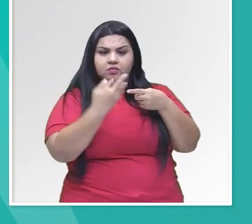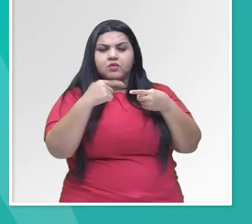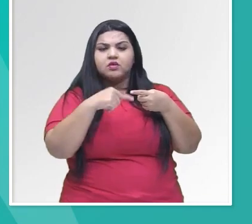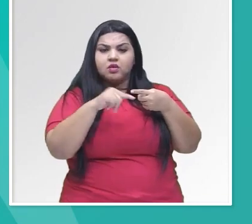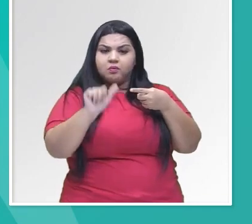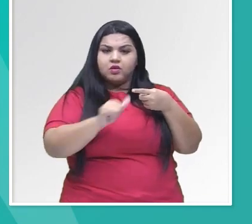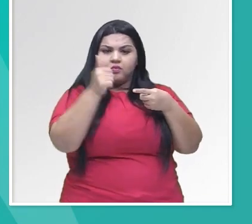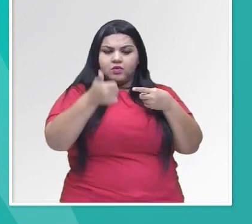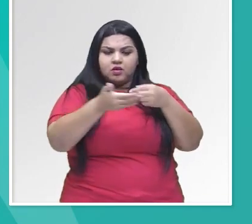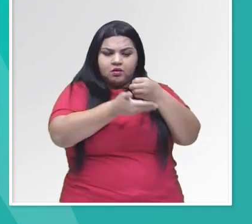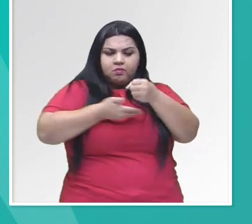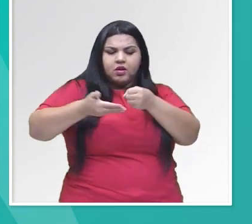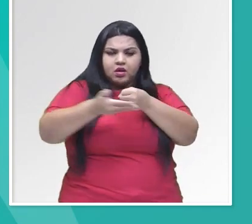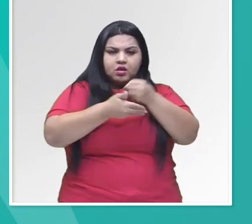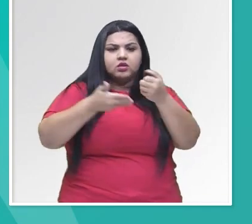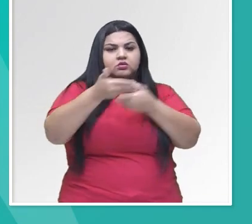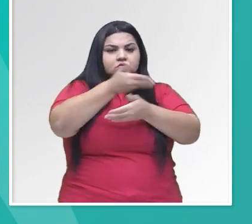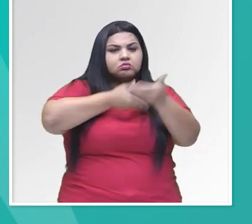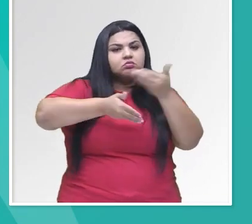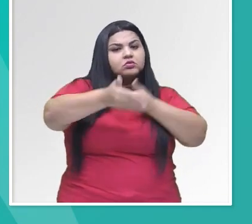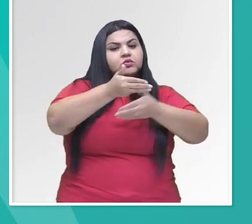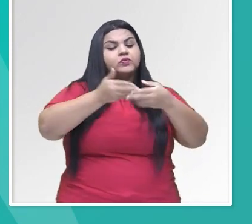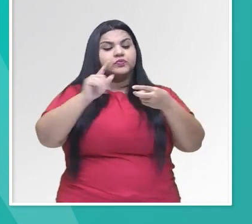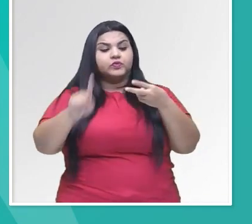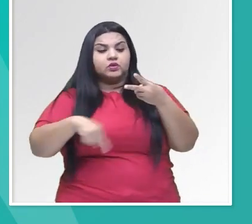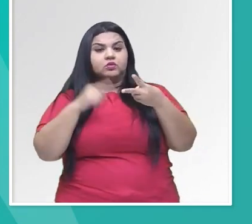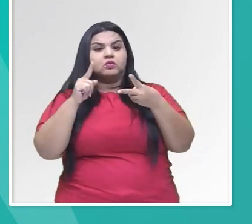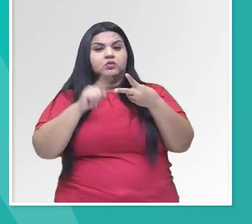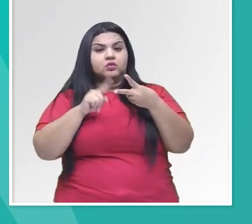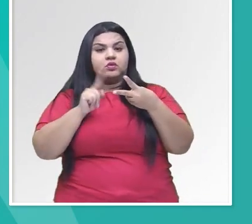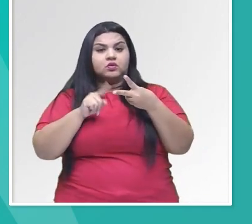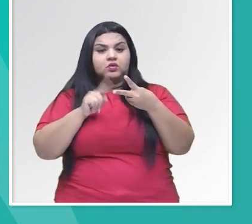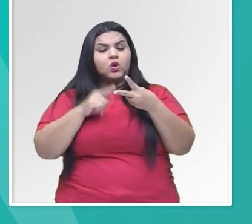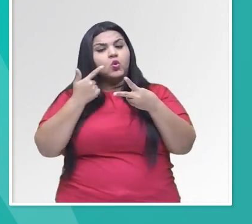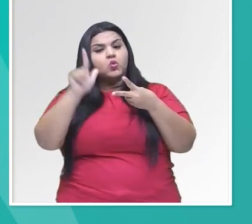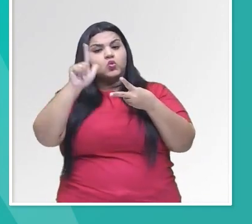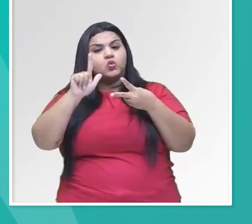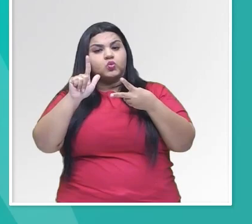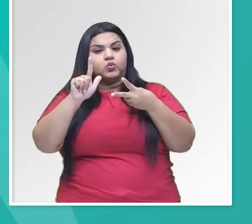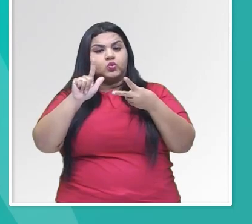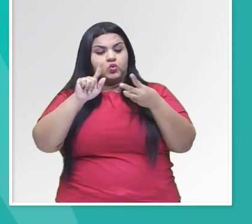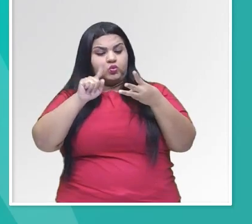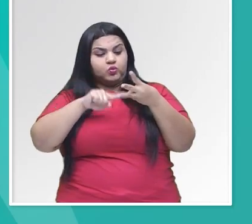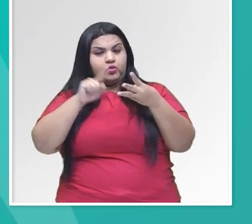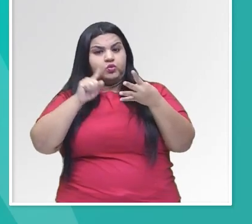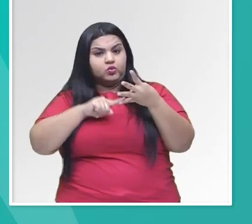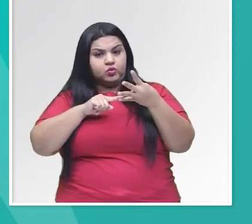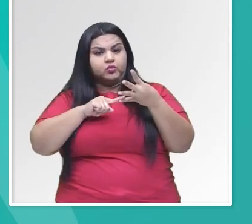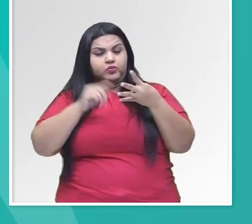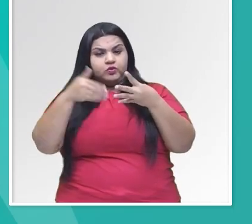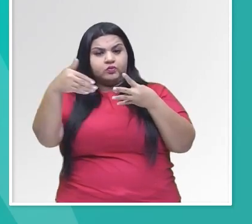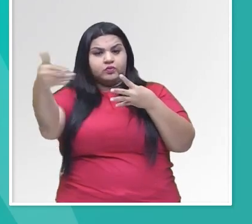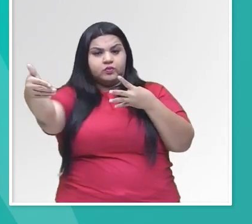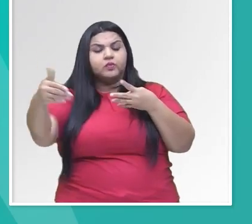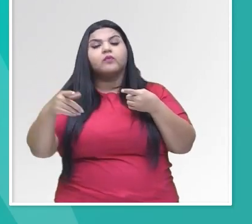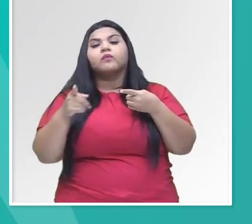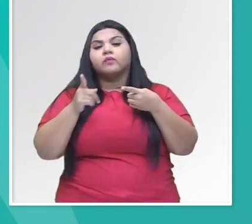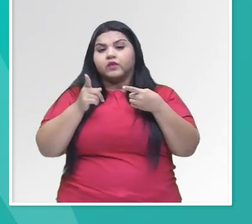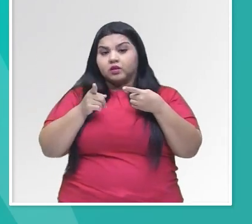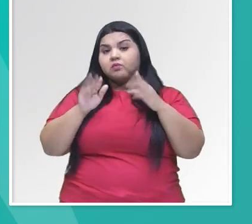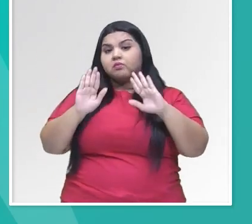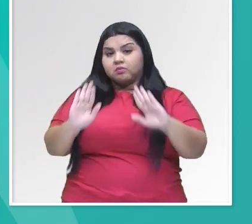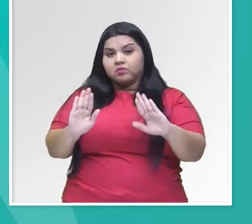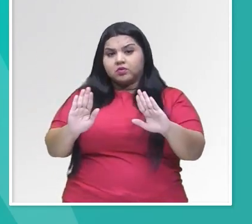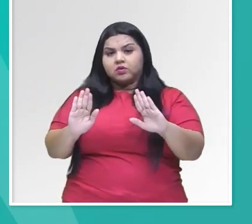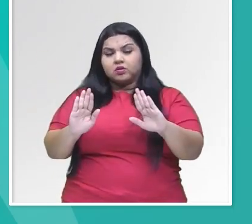esta base da convivência. Depois nós vamos para os outros grupos que vamos comentar mais adiante. E para